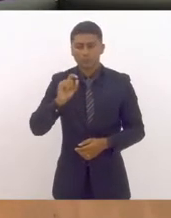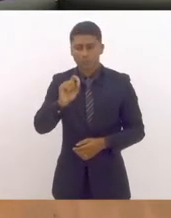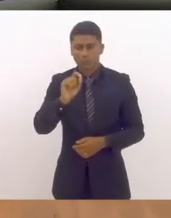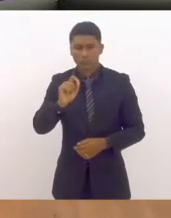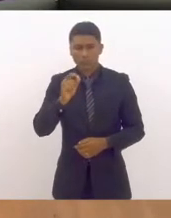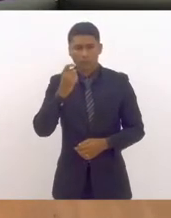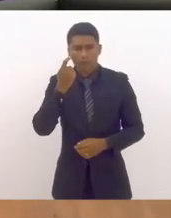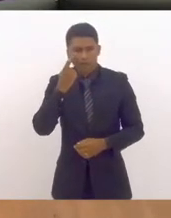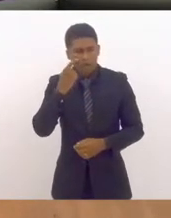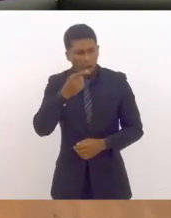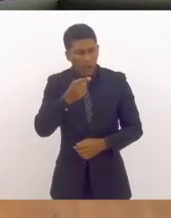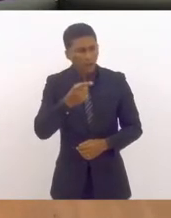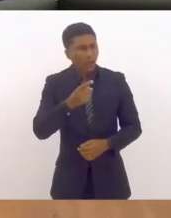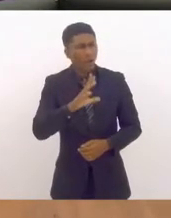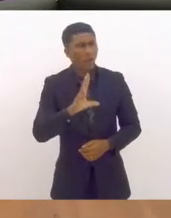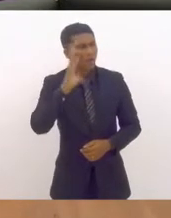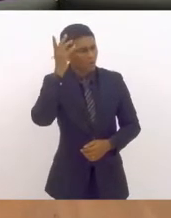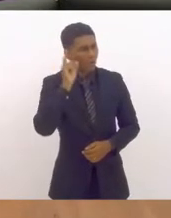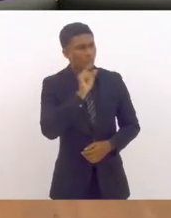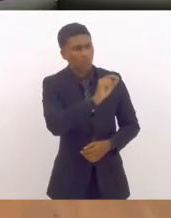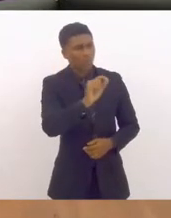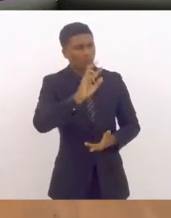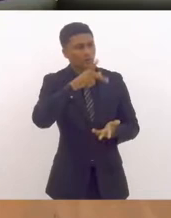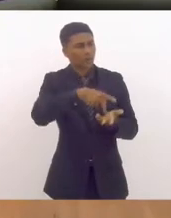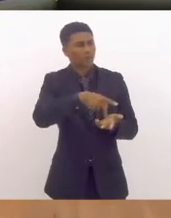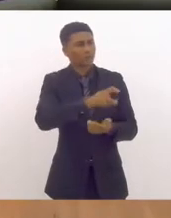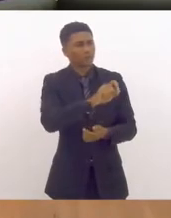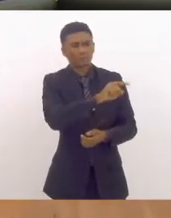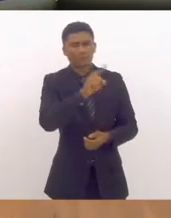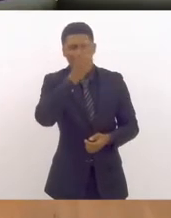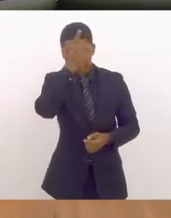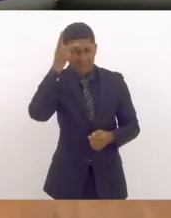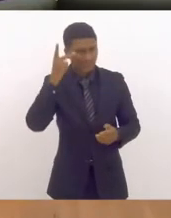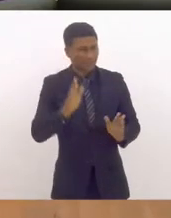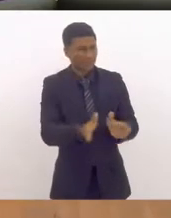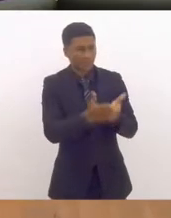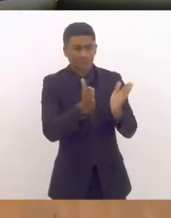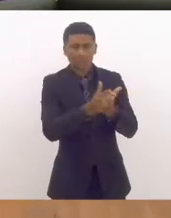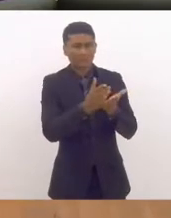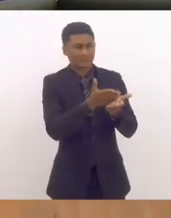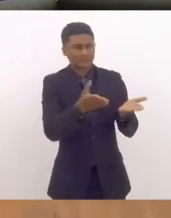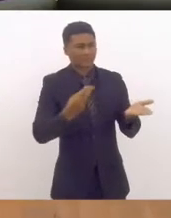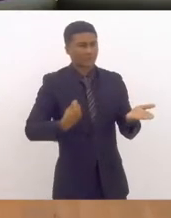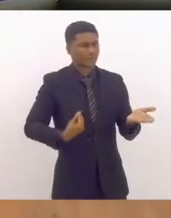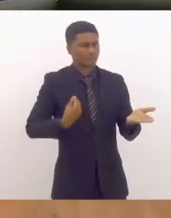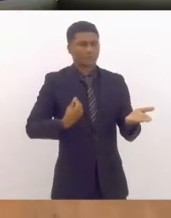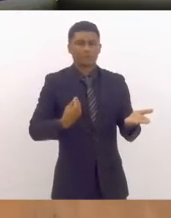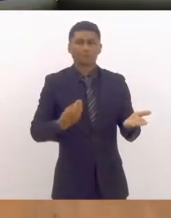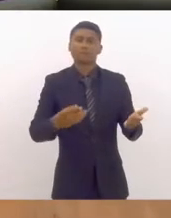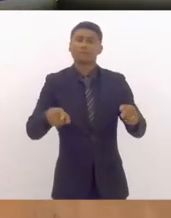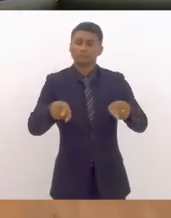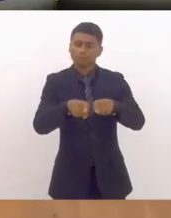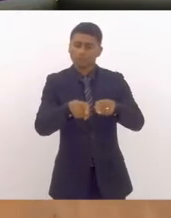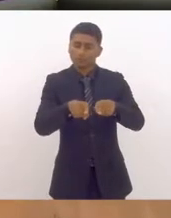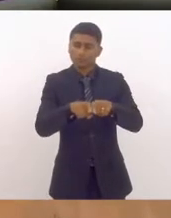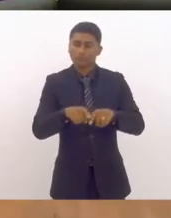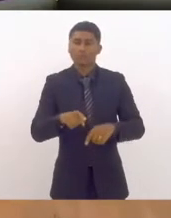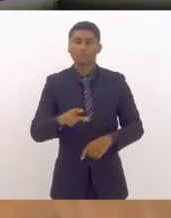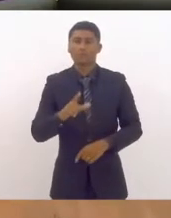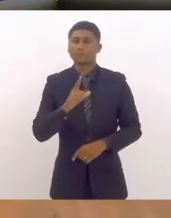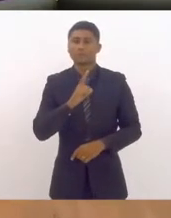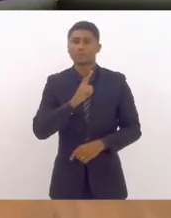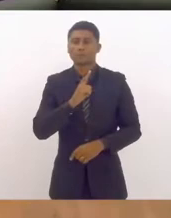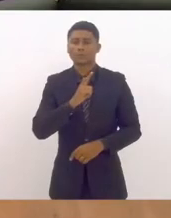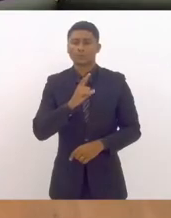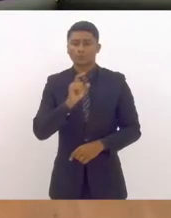efetivo daquilo que está ocorrendo naquelas pessoas menos favorecidas, né? Nós temos também aqui o Junento, nós